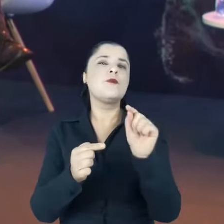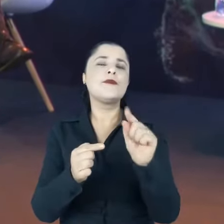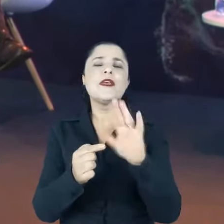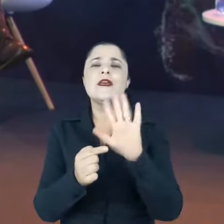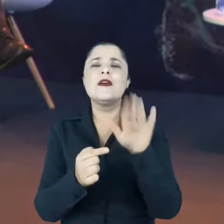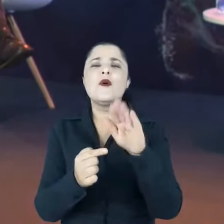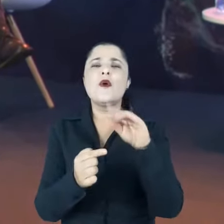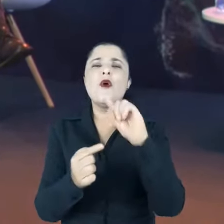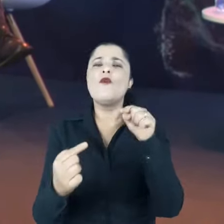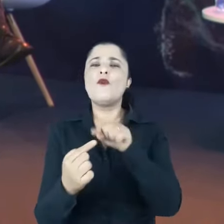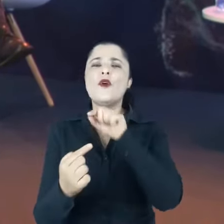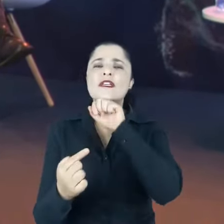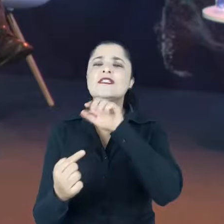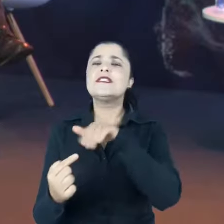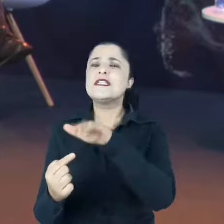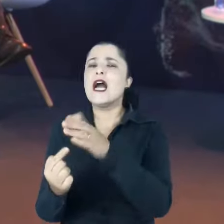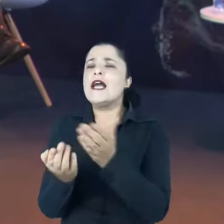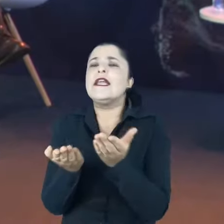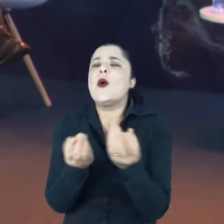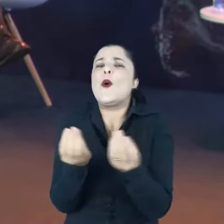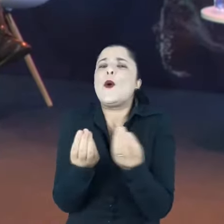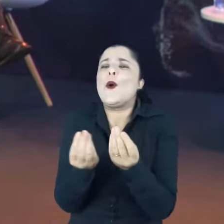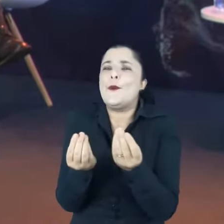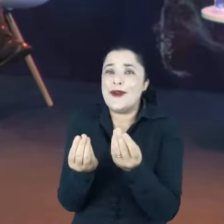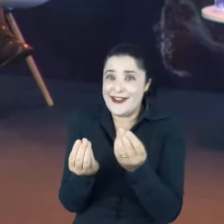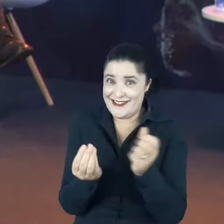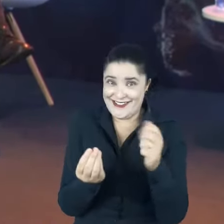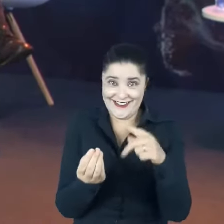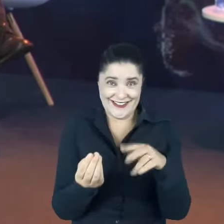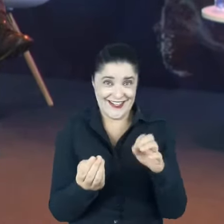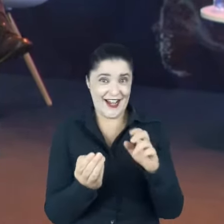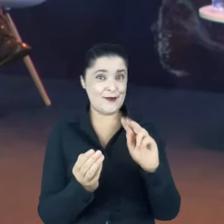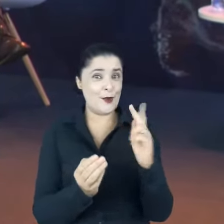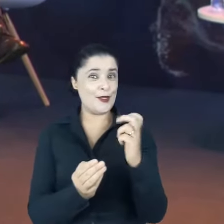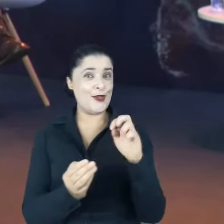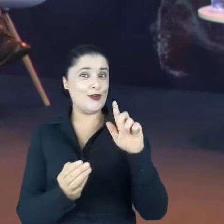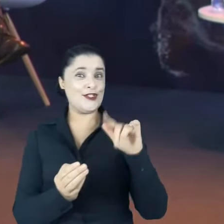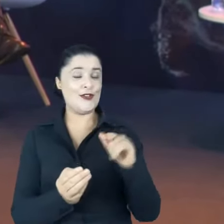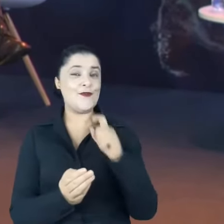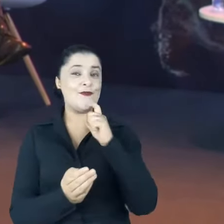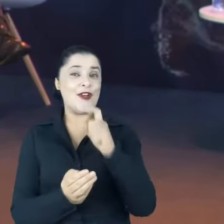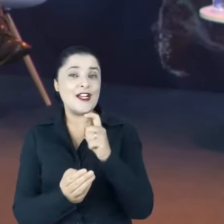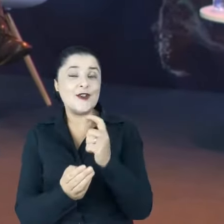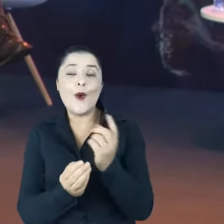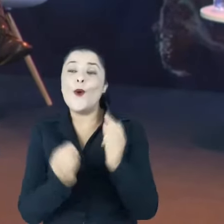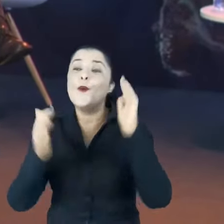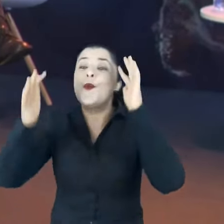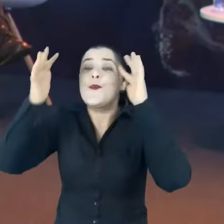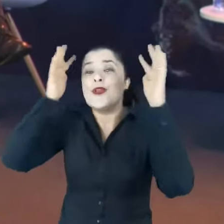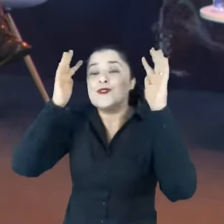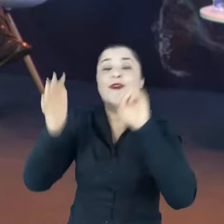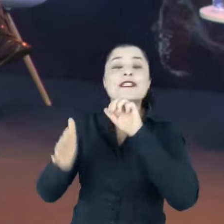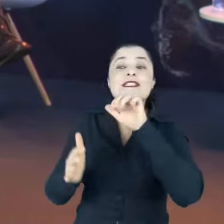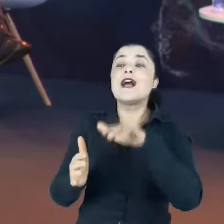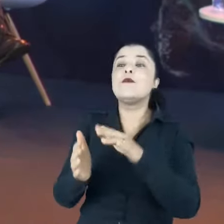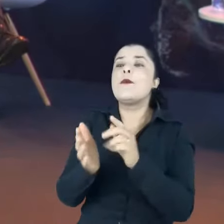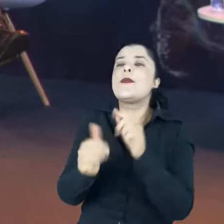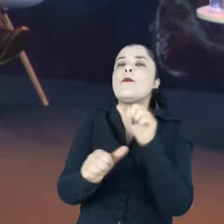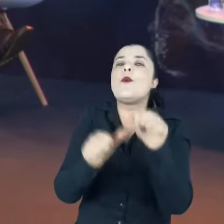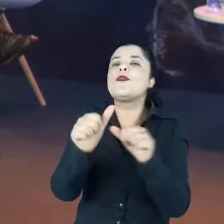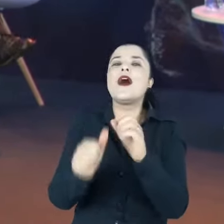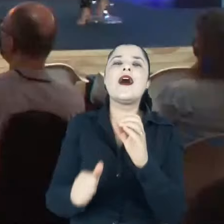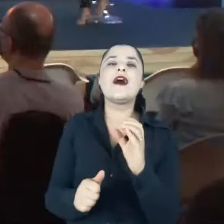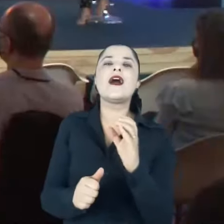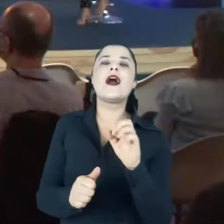que o André está prometendo aqui hidrogênio verde? Como é que a gente pensou a nossa descarbonização? Como é que a gente vai seguir nesse